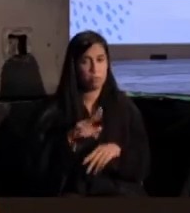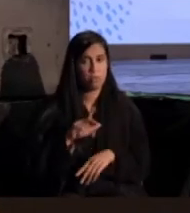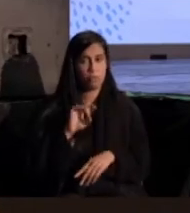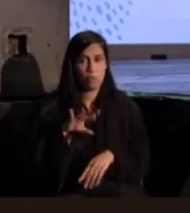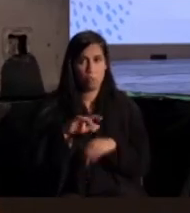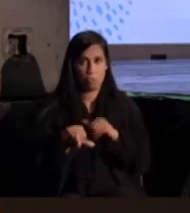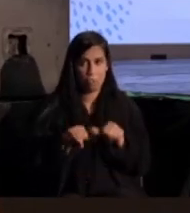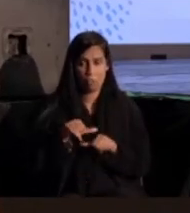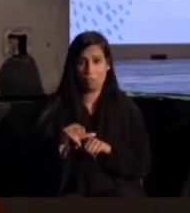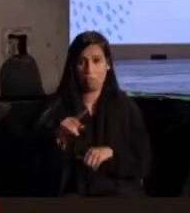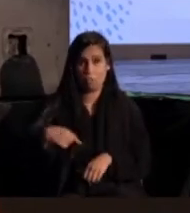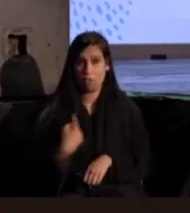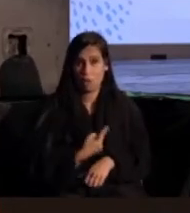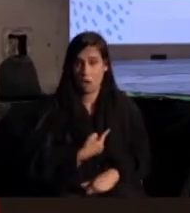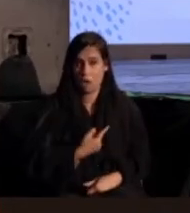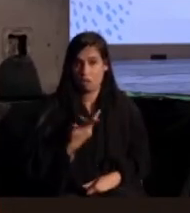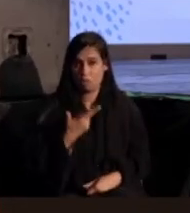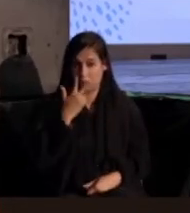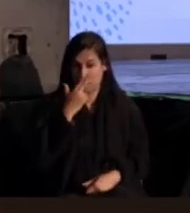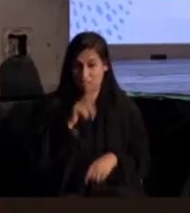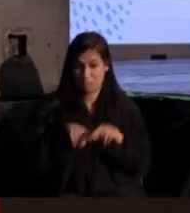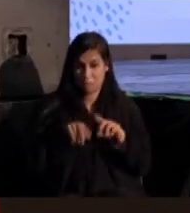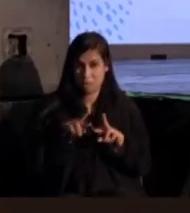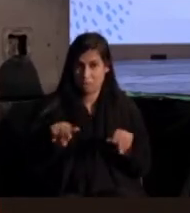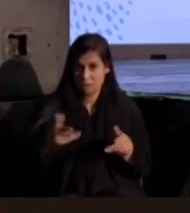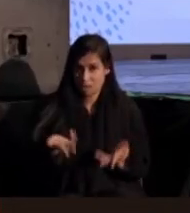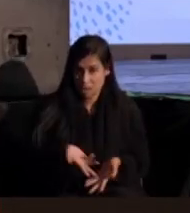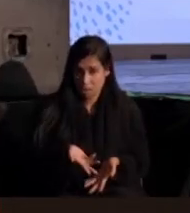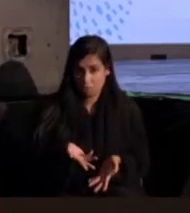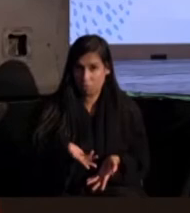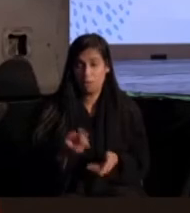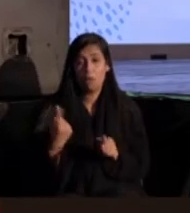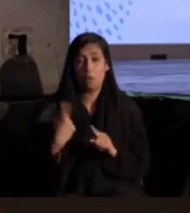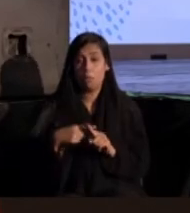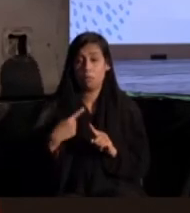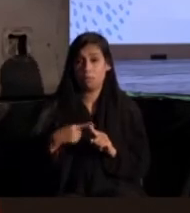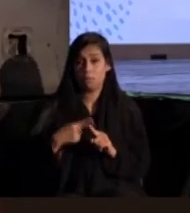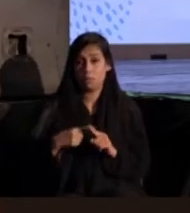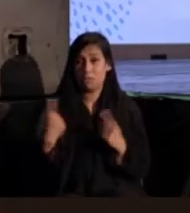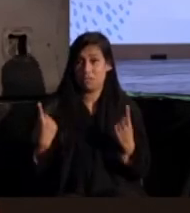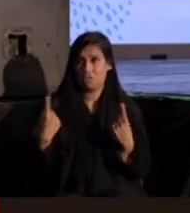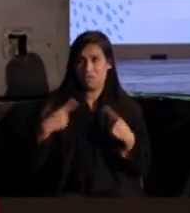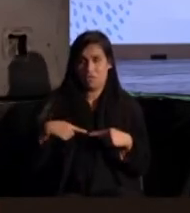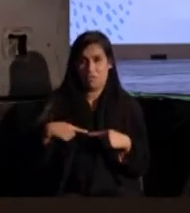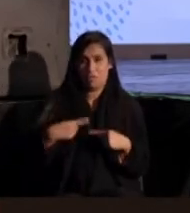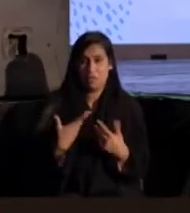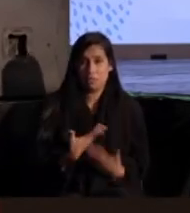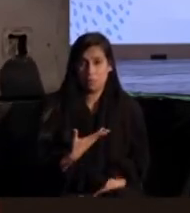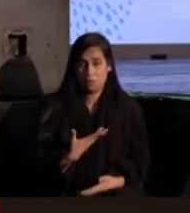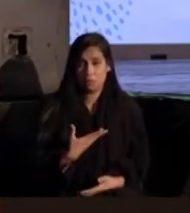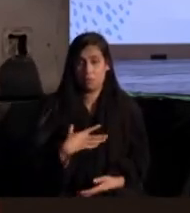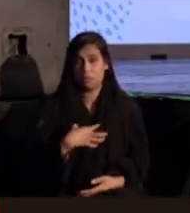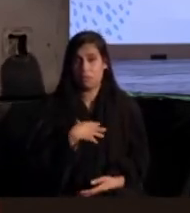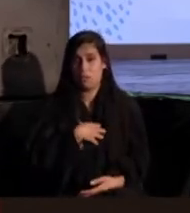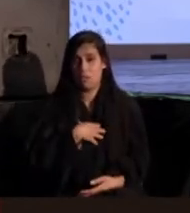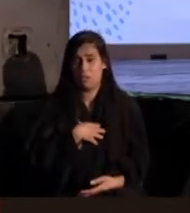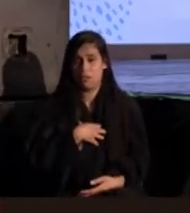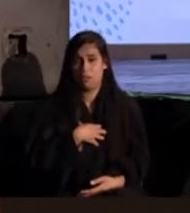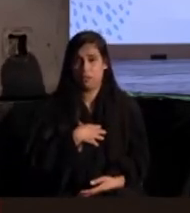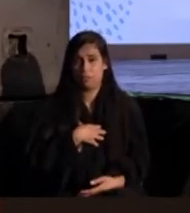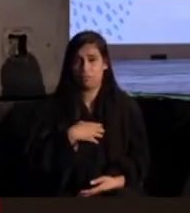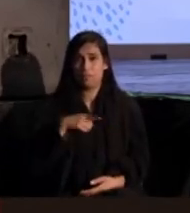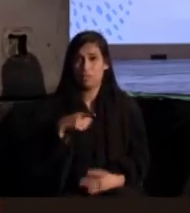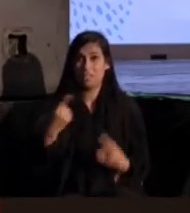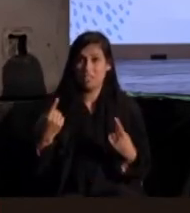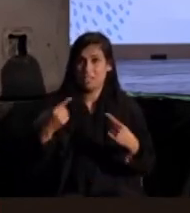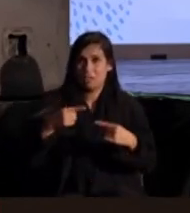A gente se torna objeto. Isso é um desafio. O desafio é aquilo que o Mbembe vai dizer, que no processo de escravização,